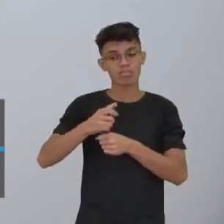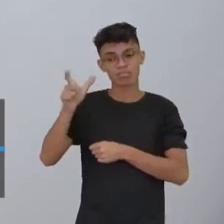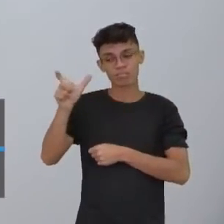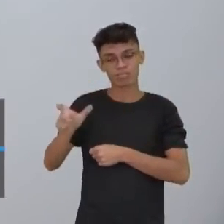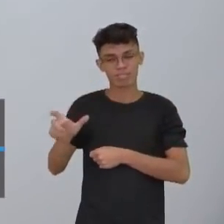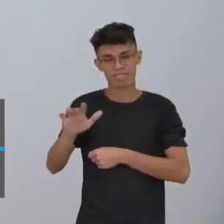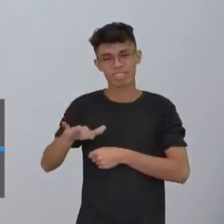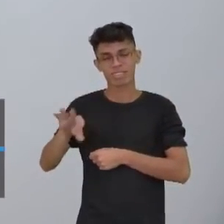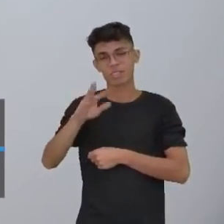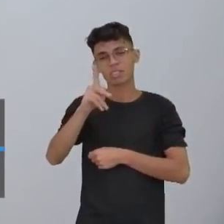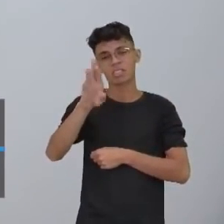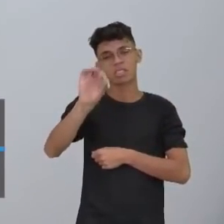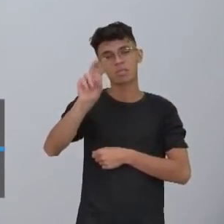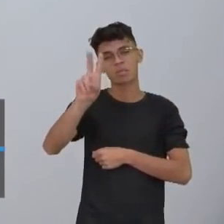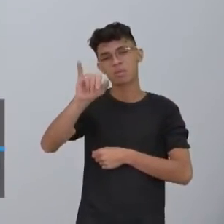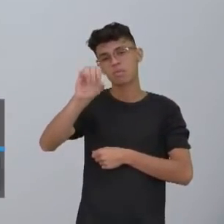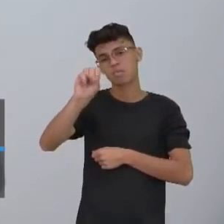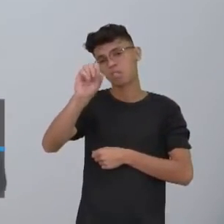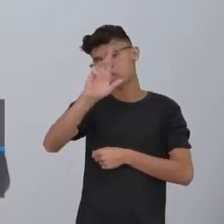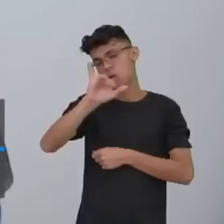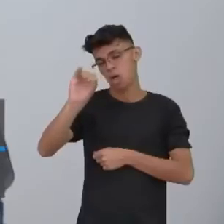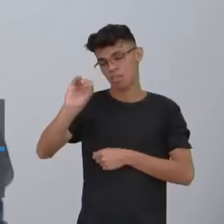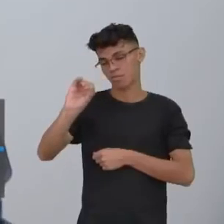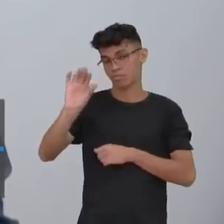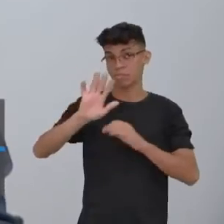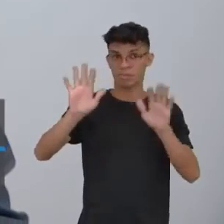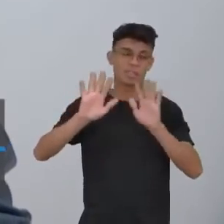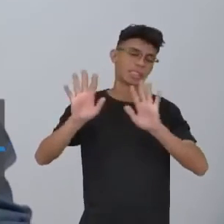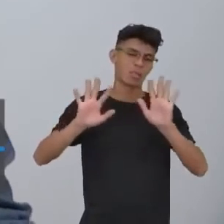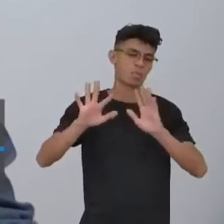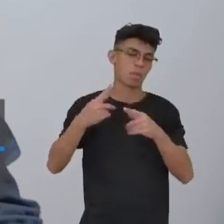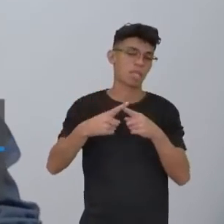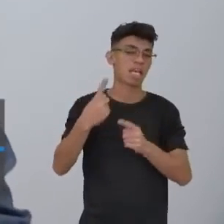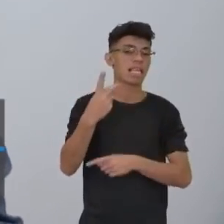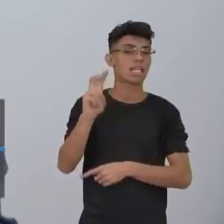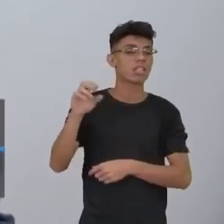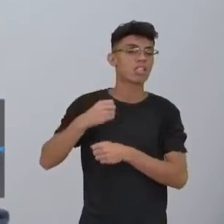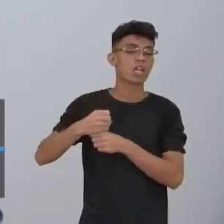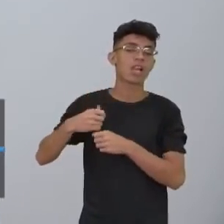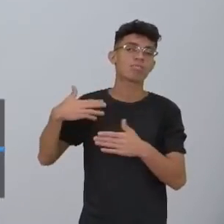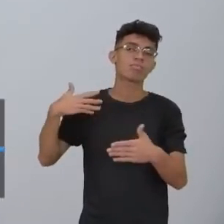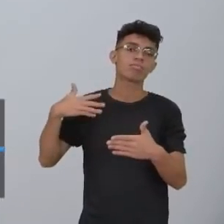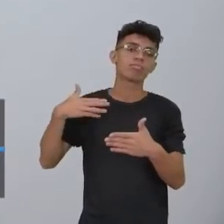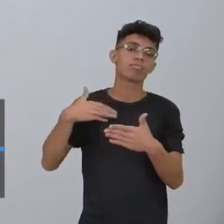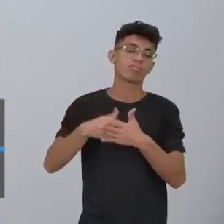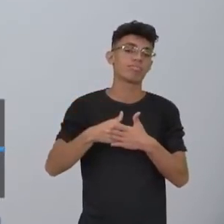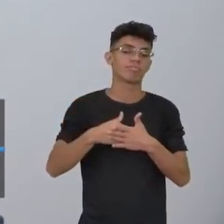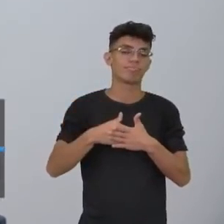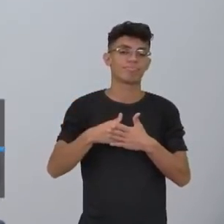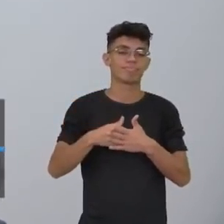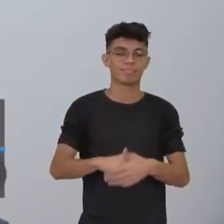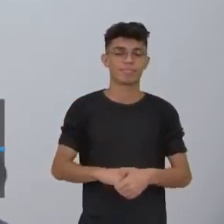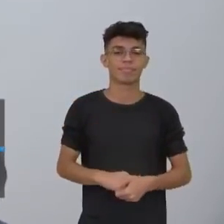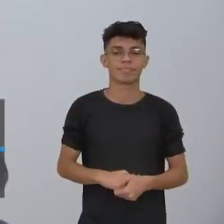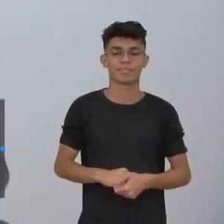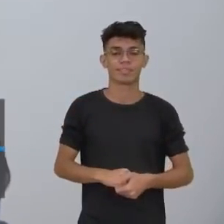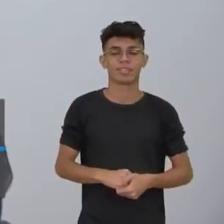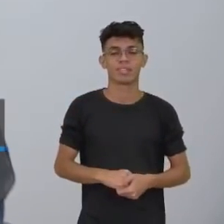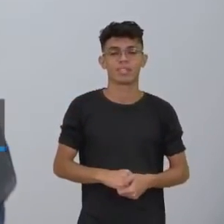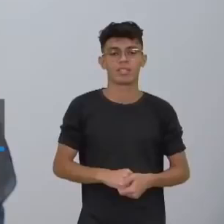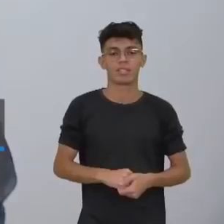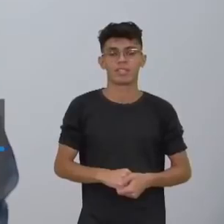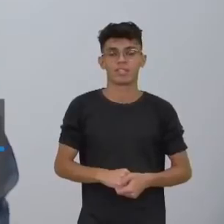esse provisório aí, só que não. Então, através desses decretos-lei, ele foi governando os primeiros anos sob essa